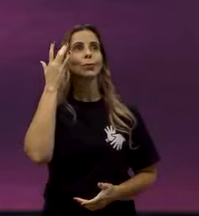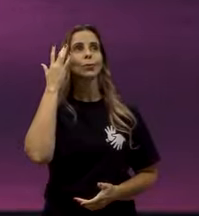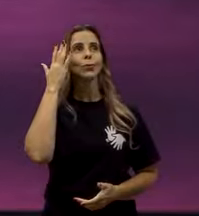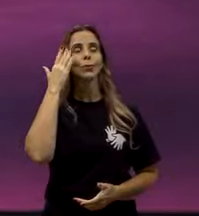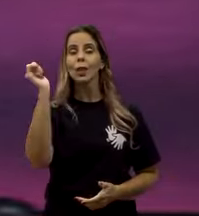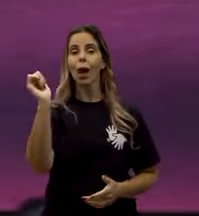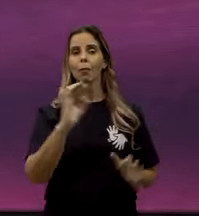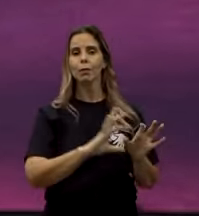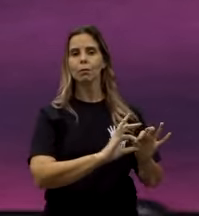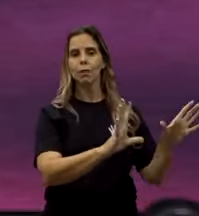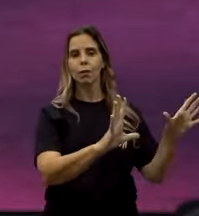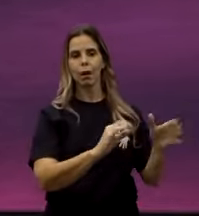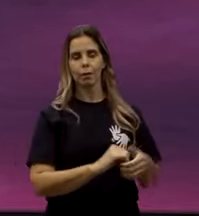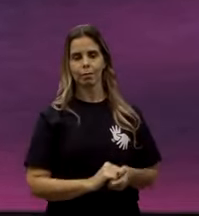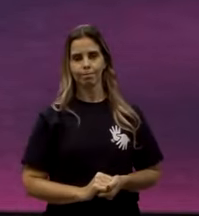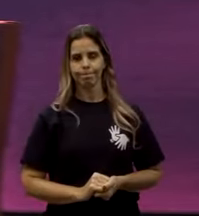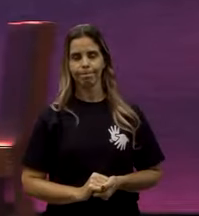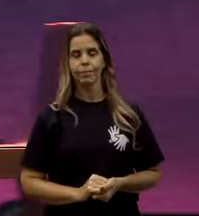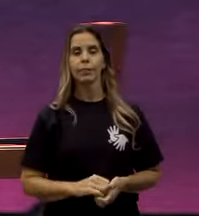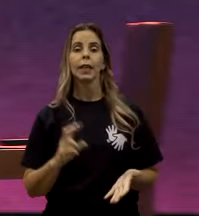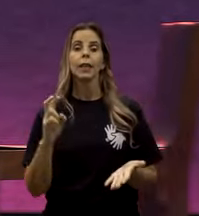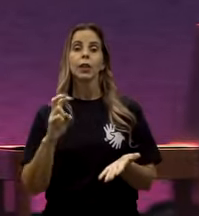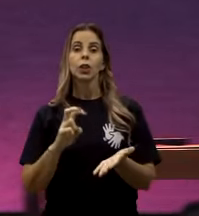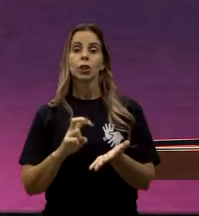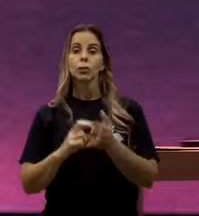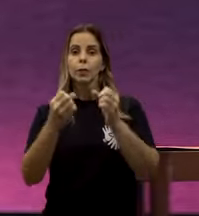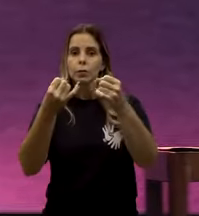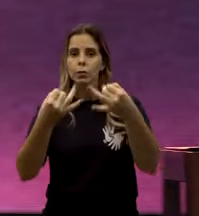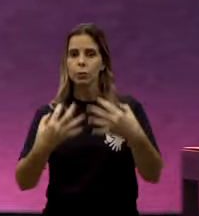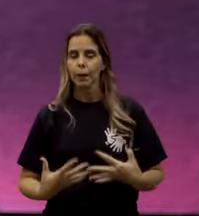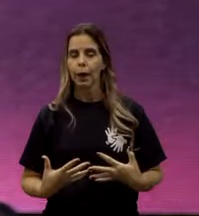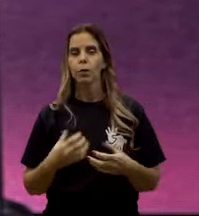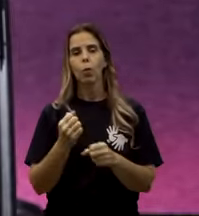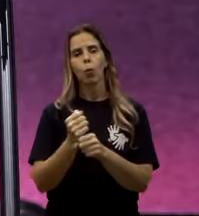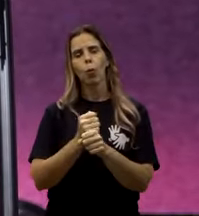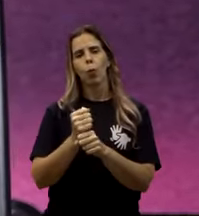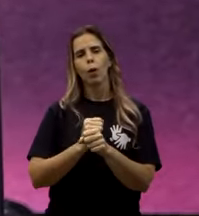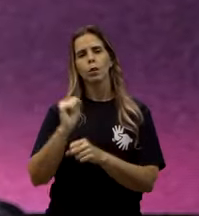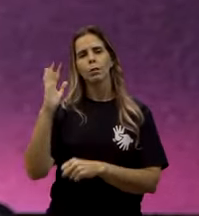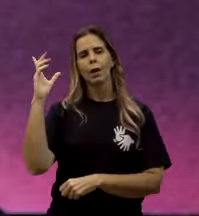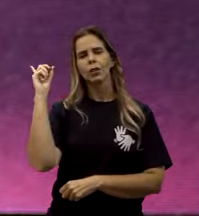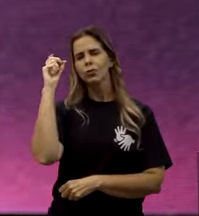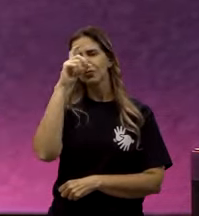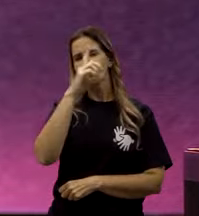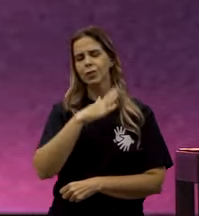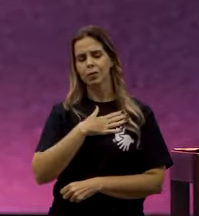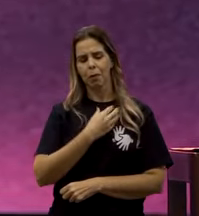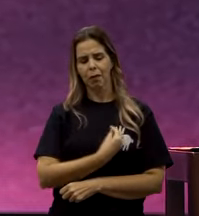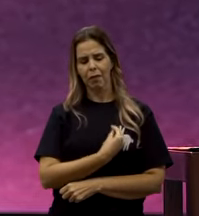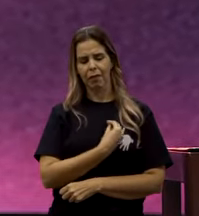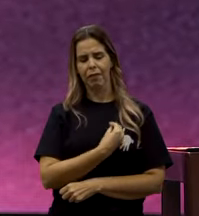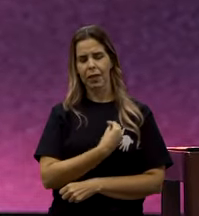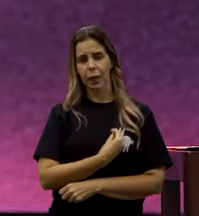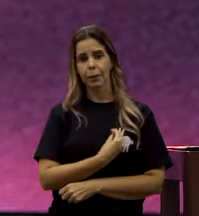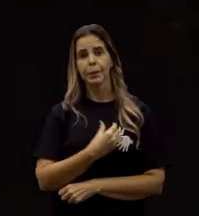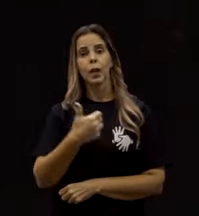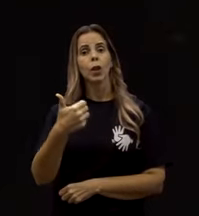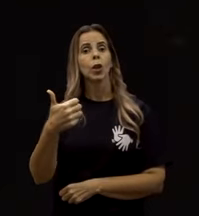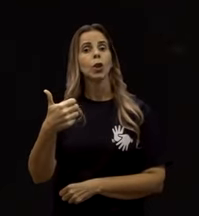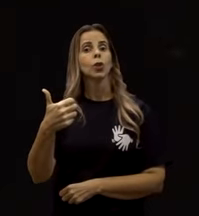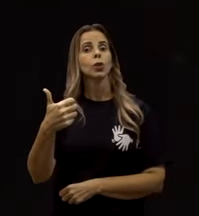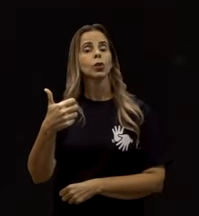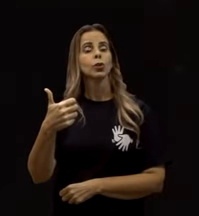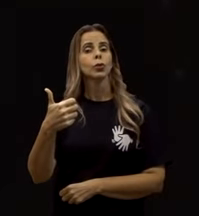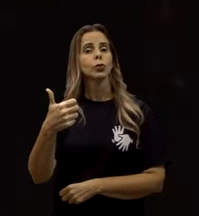tava falando hoje de manhã 2018 foi um ano muito difícil para mim acho que foi o ano mais difícil que eu vivi ministerialmente e tal Eu descobri por